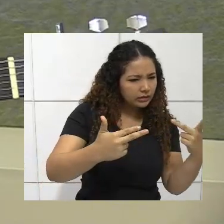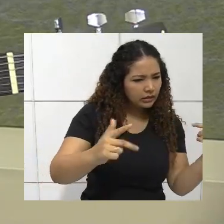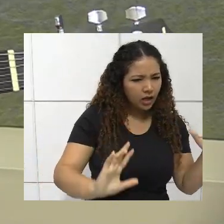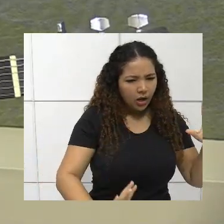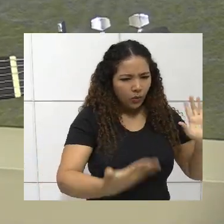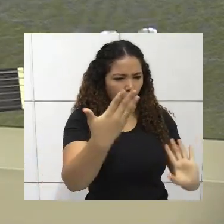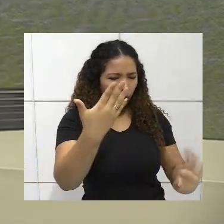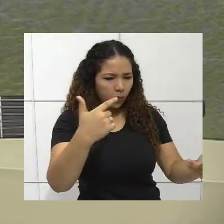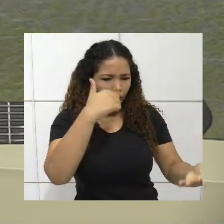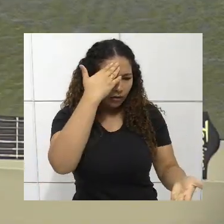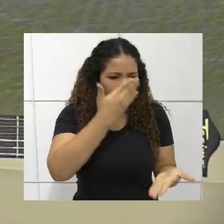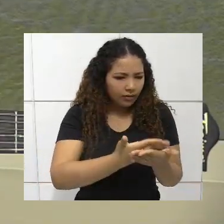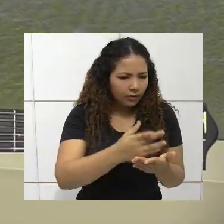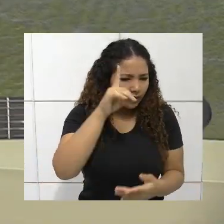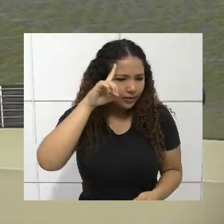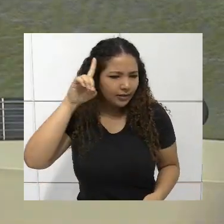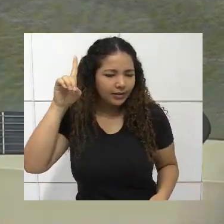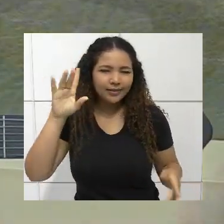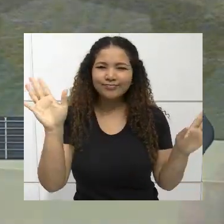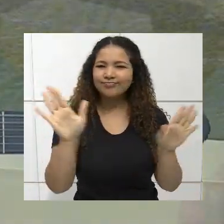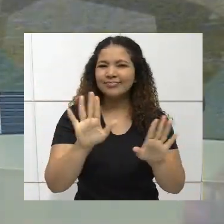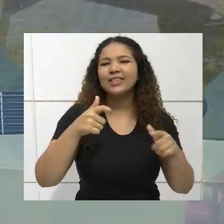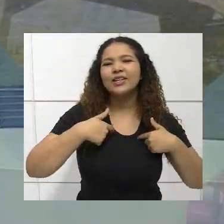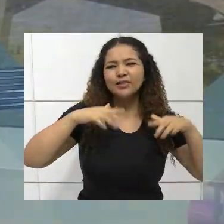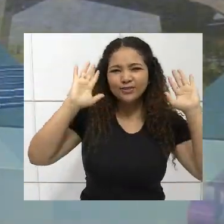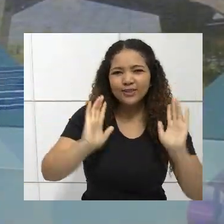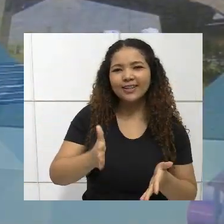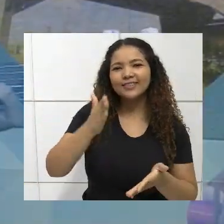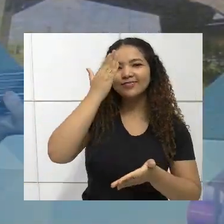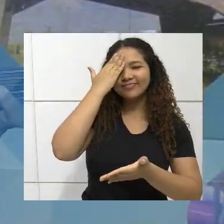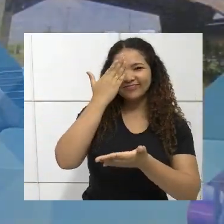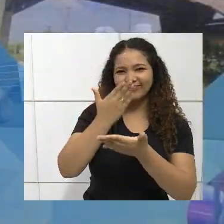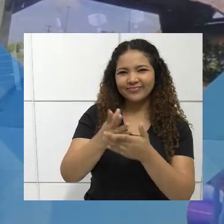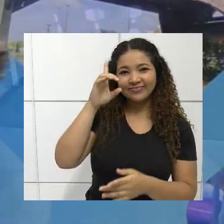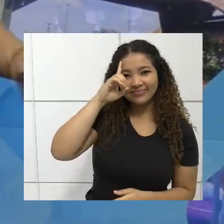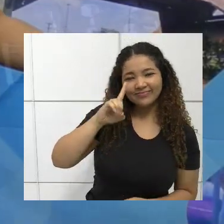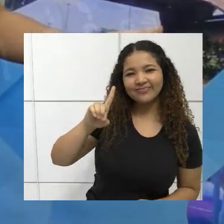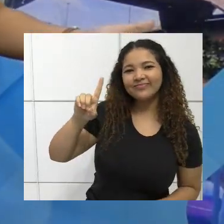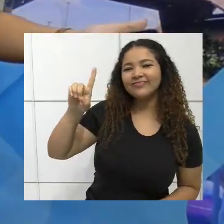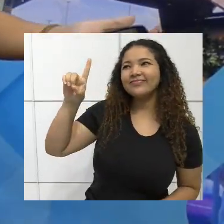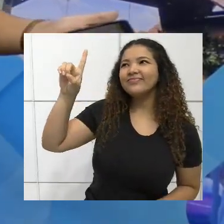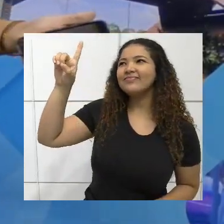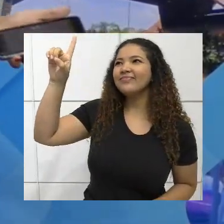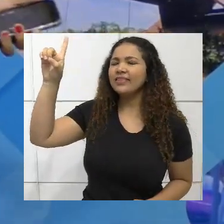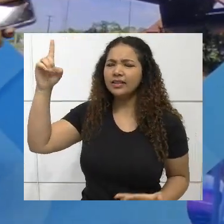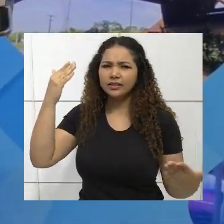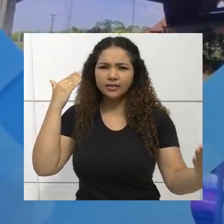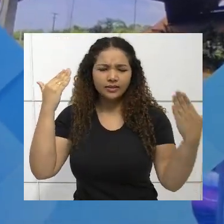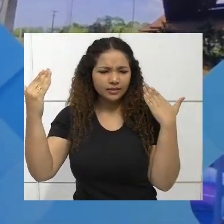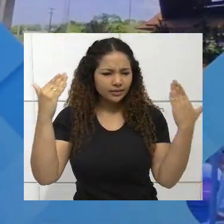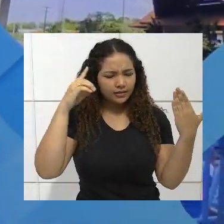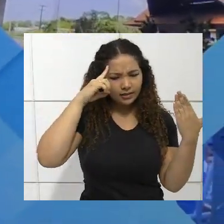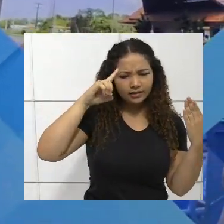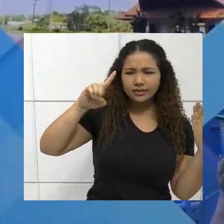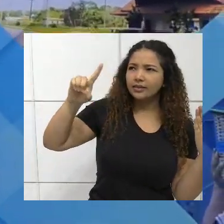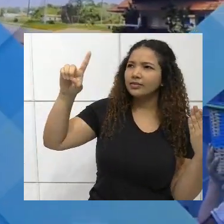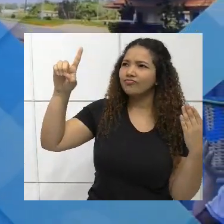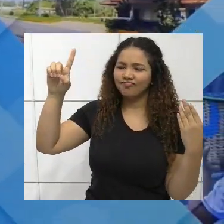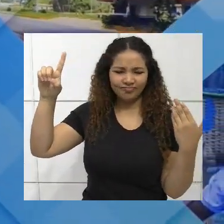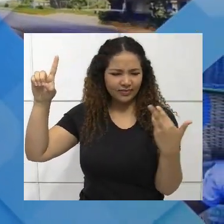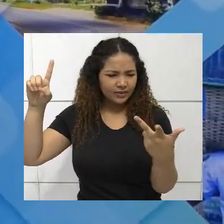ver fenômenos para crer em ti. Não troco nossa